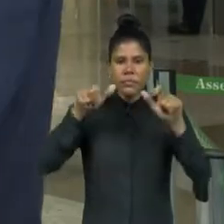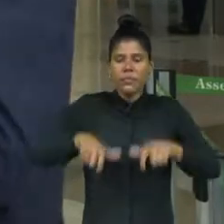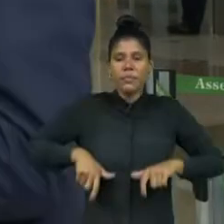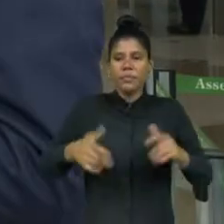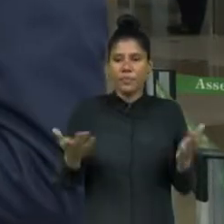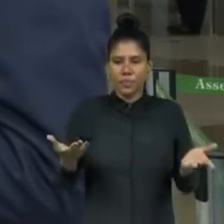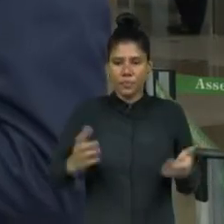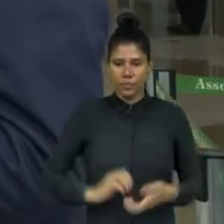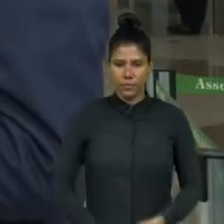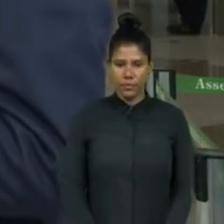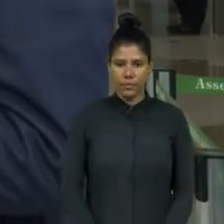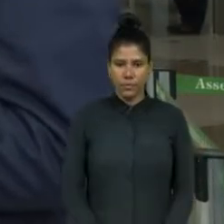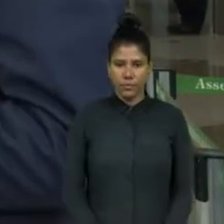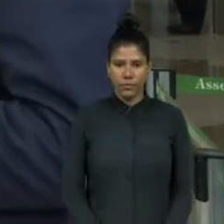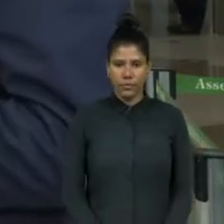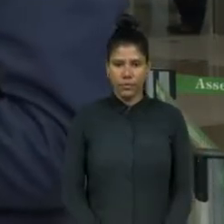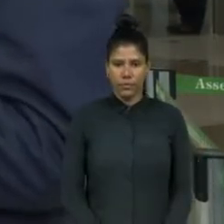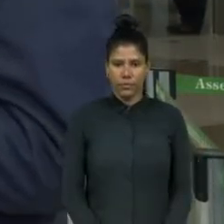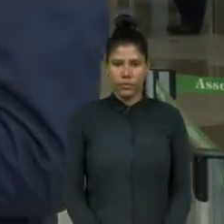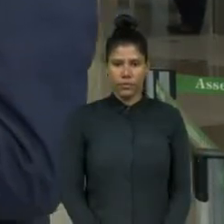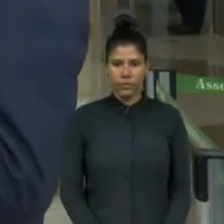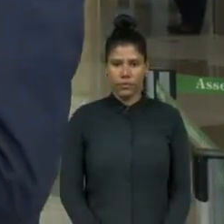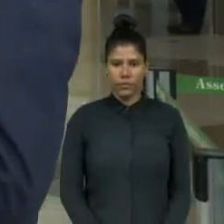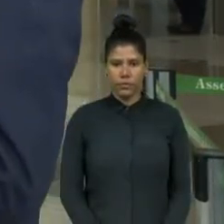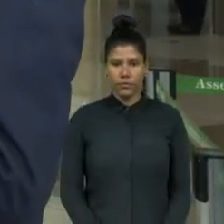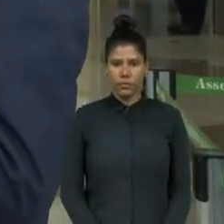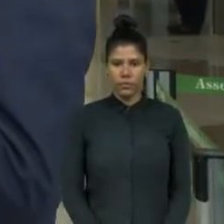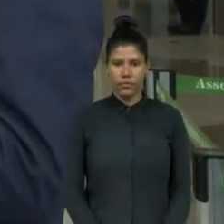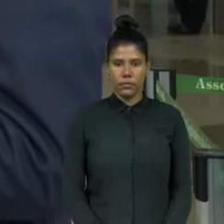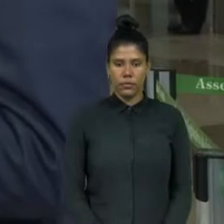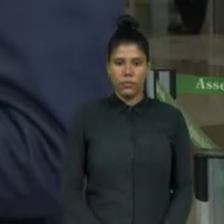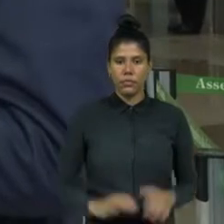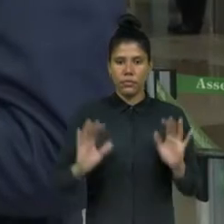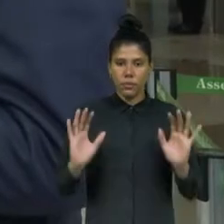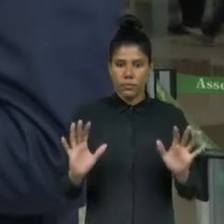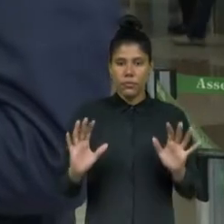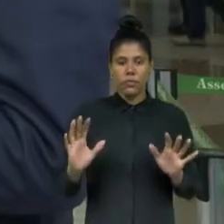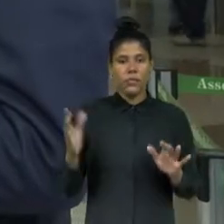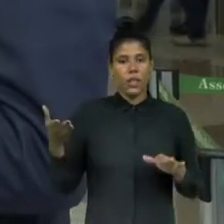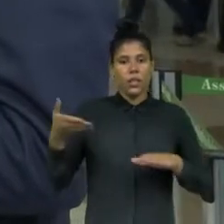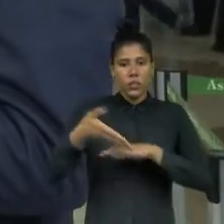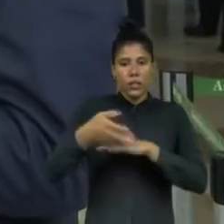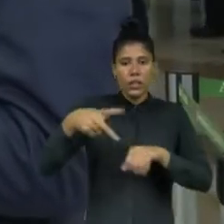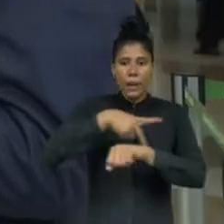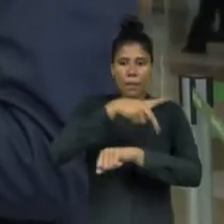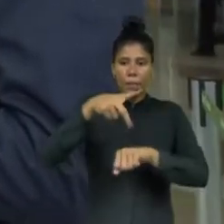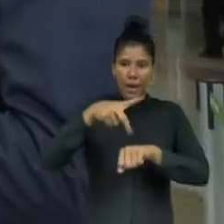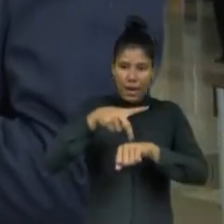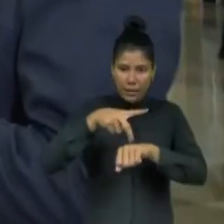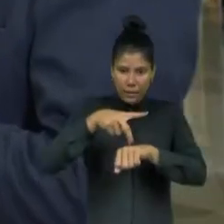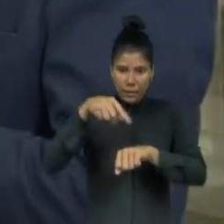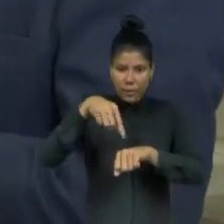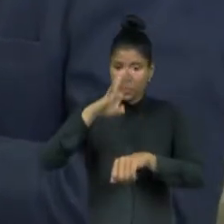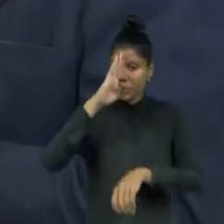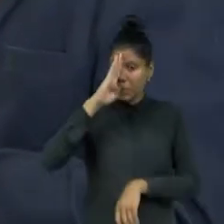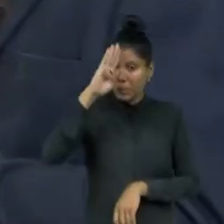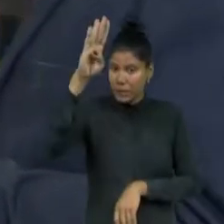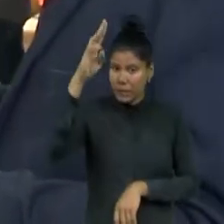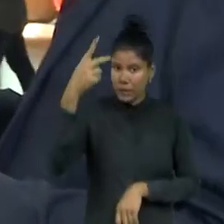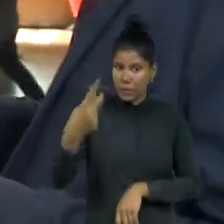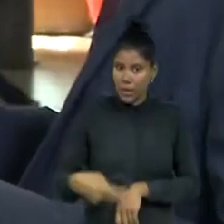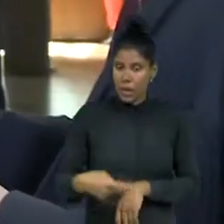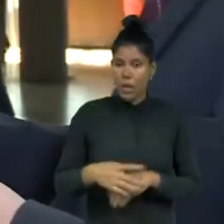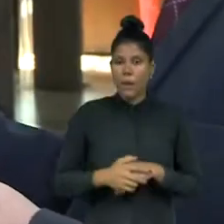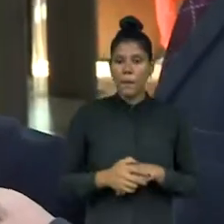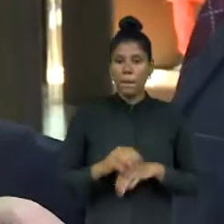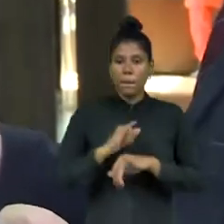veja o caminhão? Perfeito. Geralmente a gente fica no interior, na Praça Matriz, né, ou numa área de maior espaço. Essa